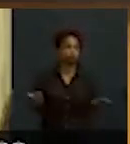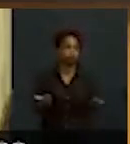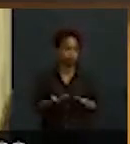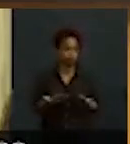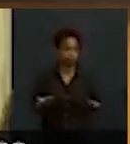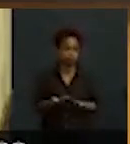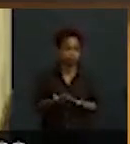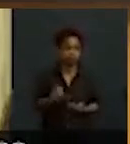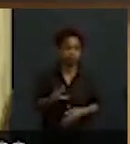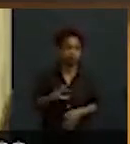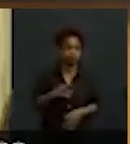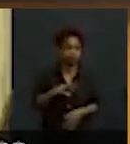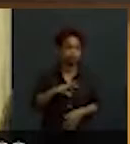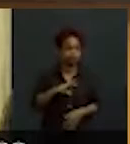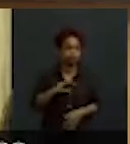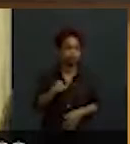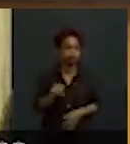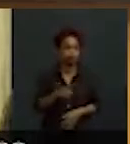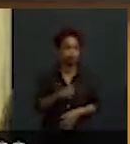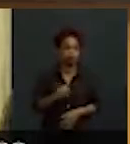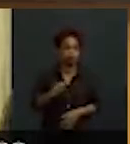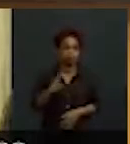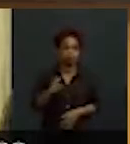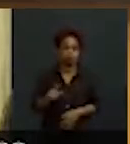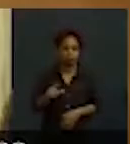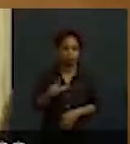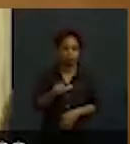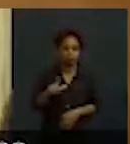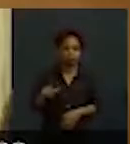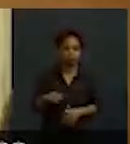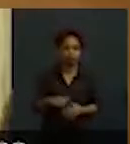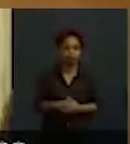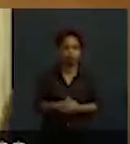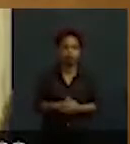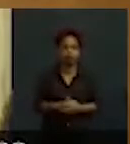medalha Aníbal Frederico de Souza.